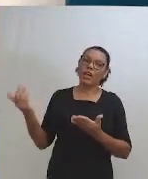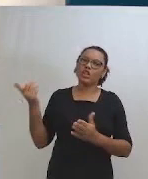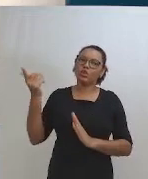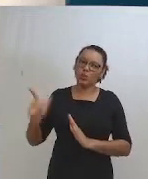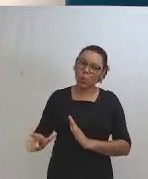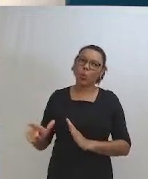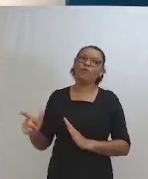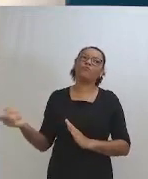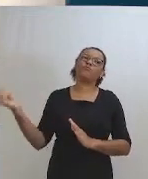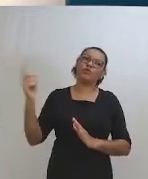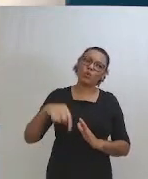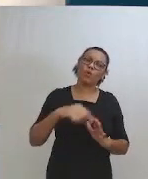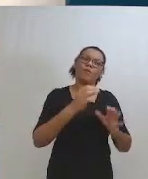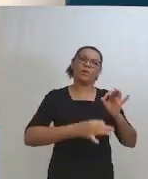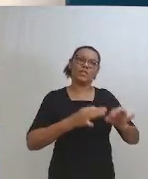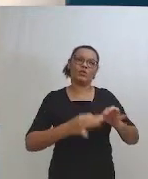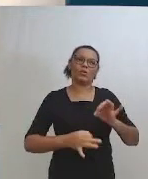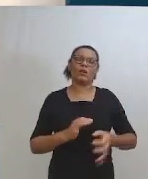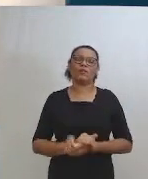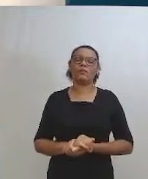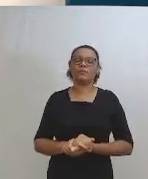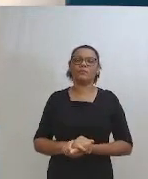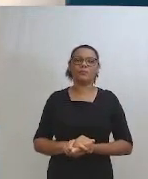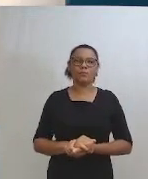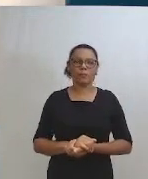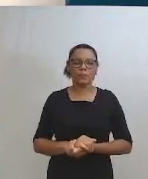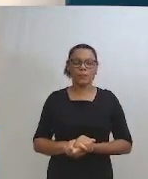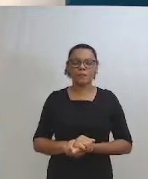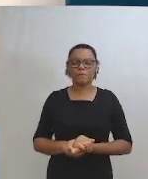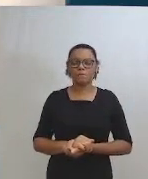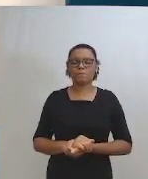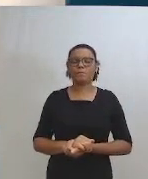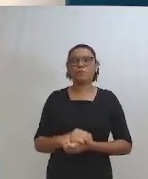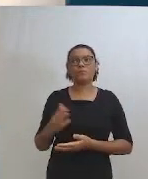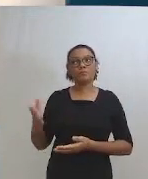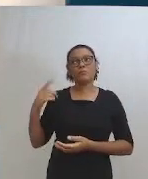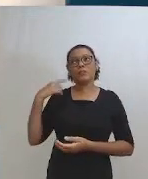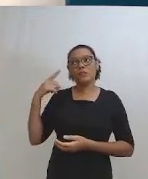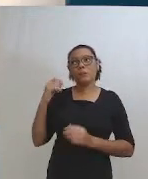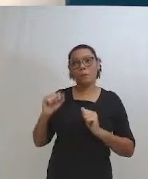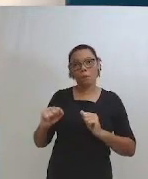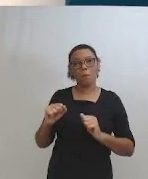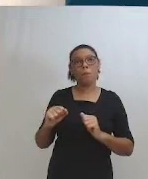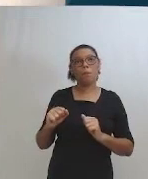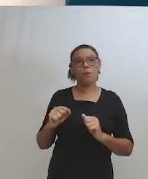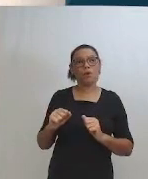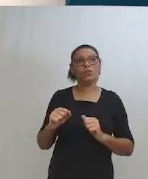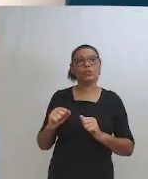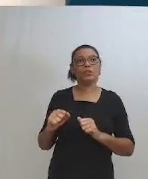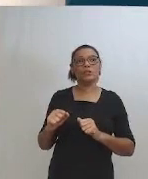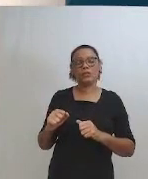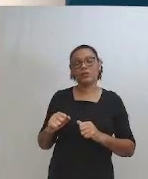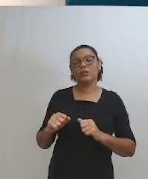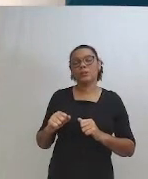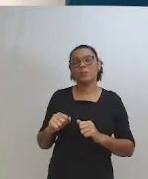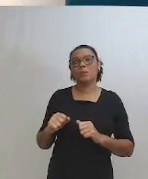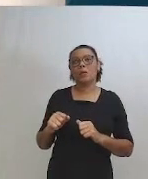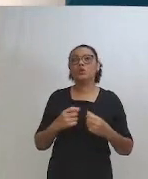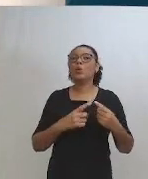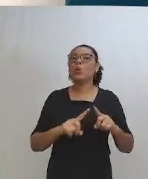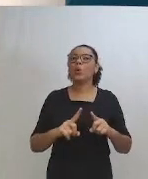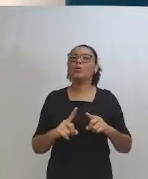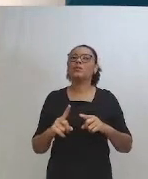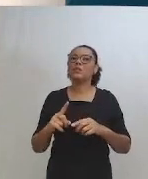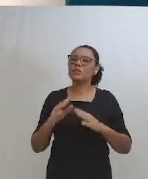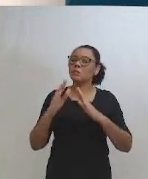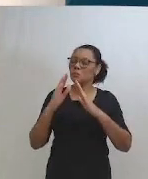Então, ficamos também, assim? Excelência, a doutora ainda pode opor os embargos de declaração, não é? Na hipótese, aí se